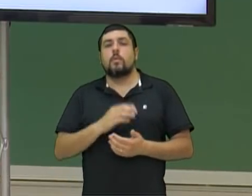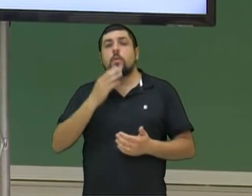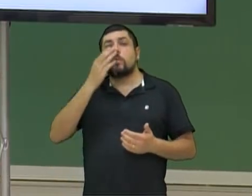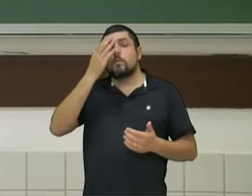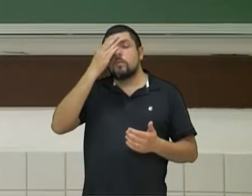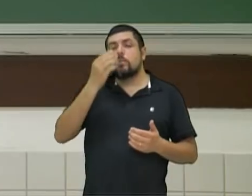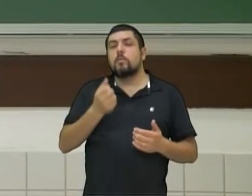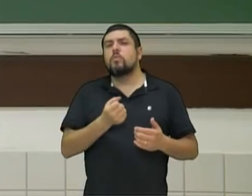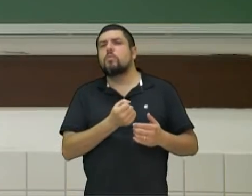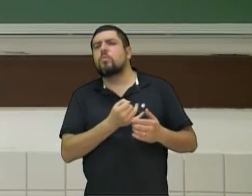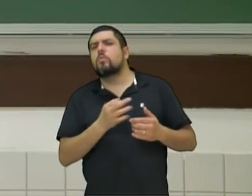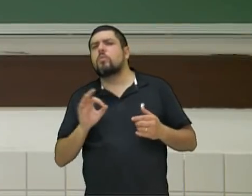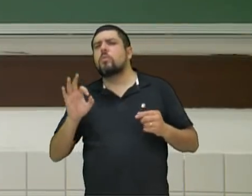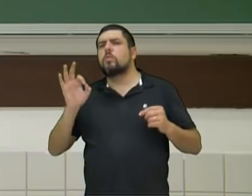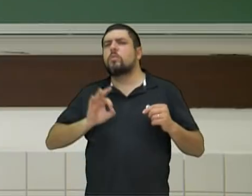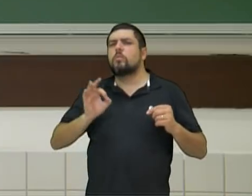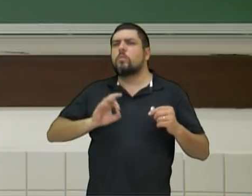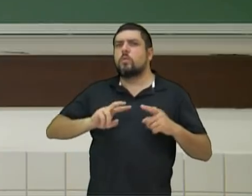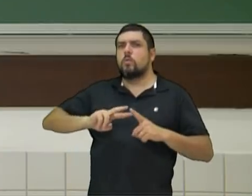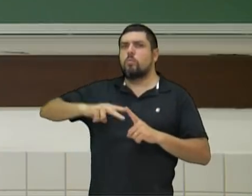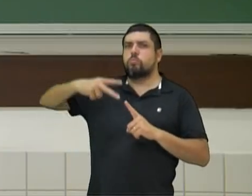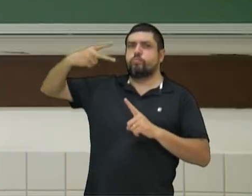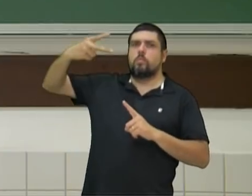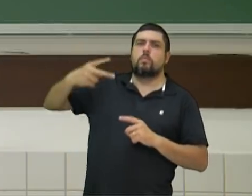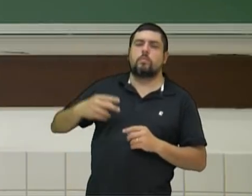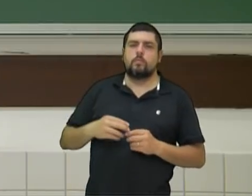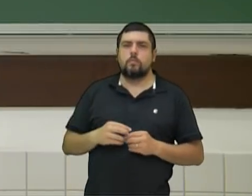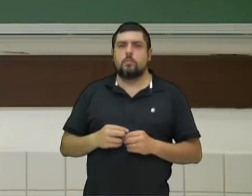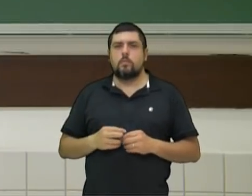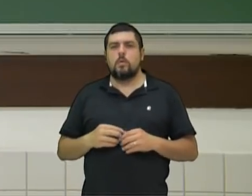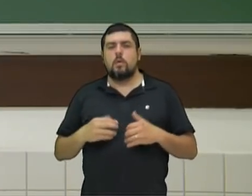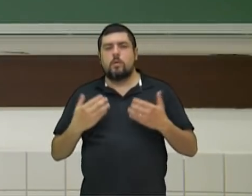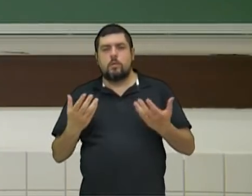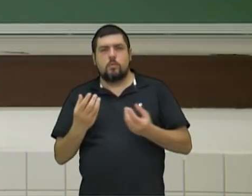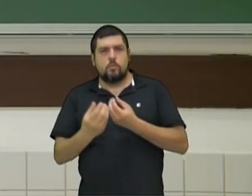aumentou, tá bom? Então, vamos lá,